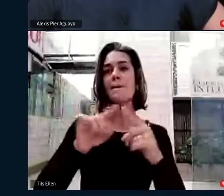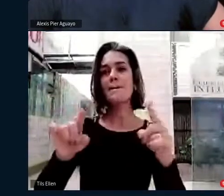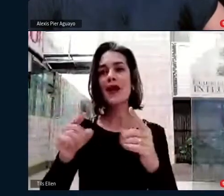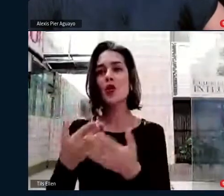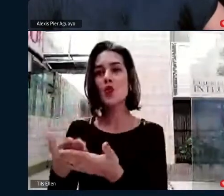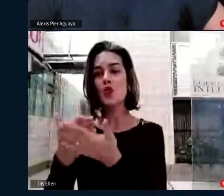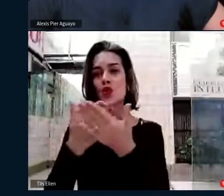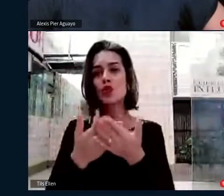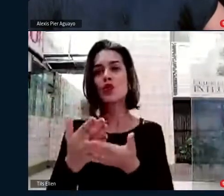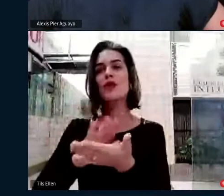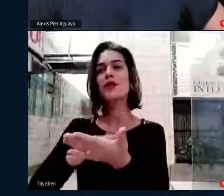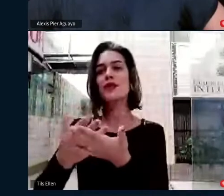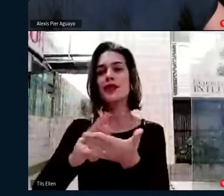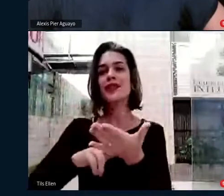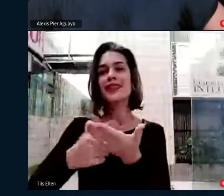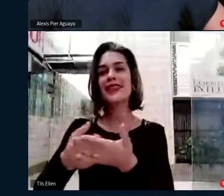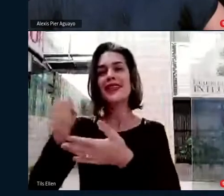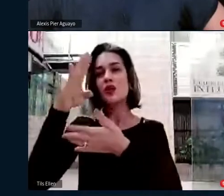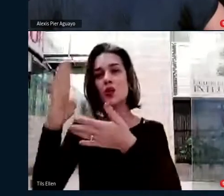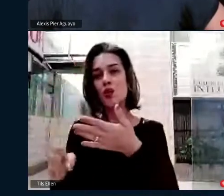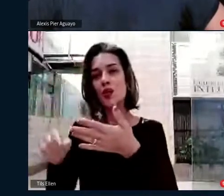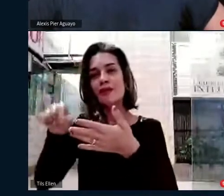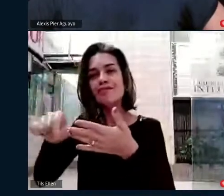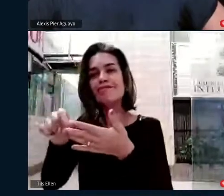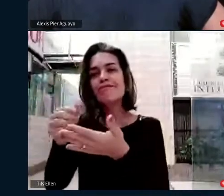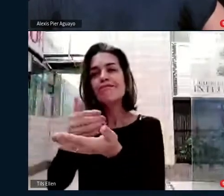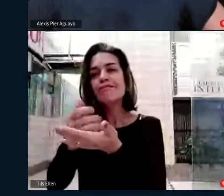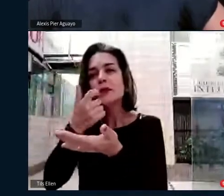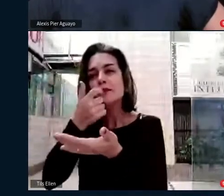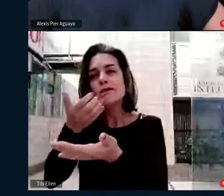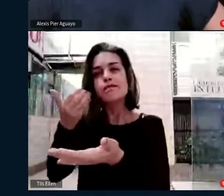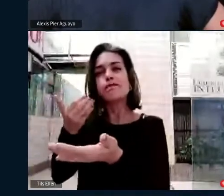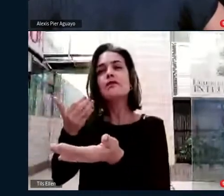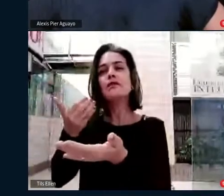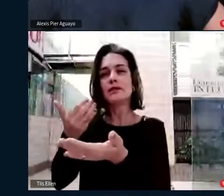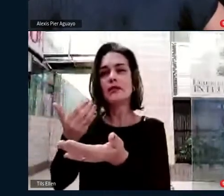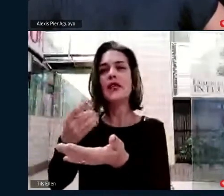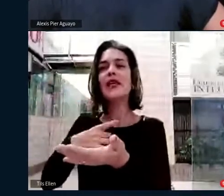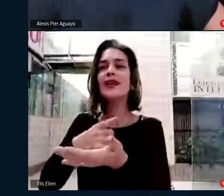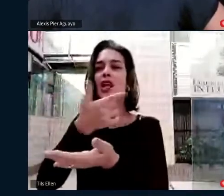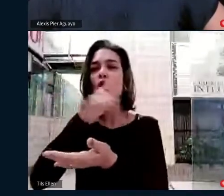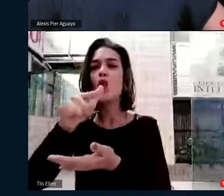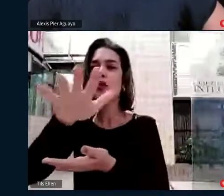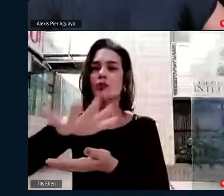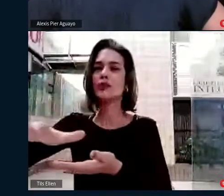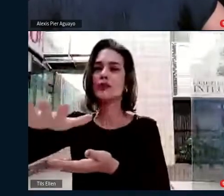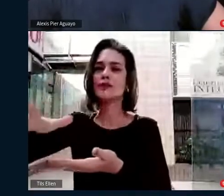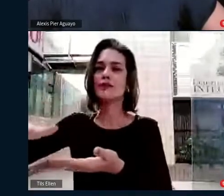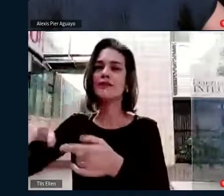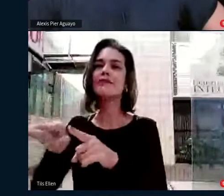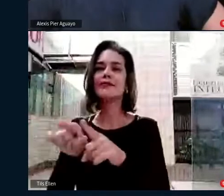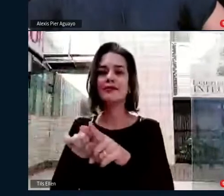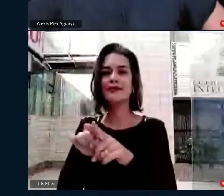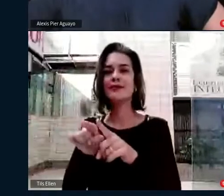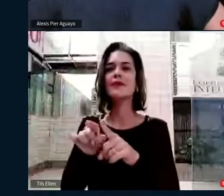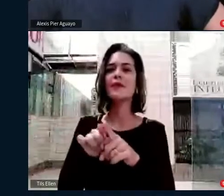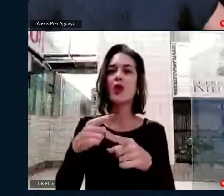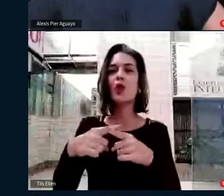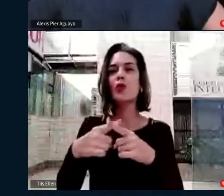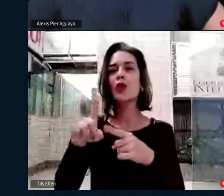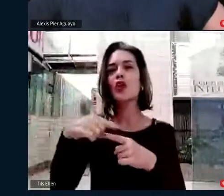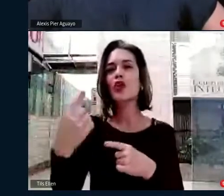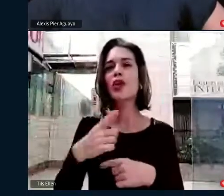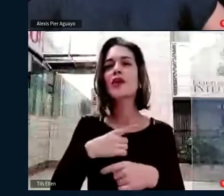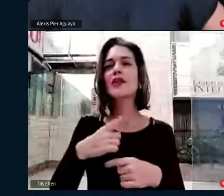estudos da tradução e interpretação de língua de sinais acabam envolvendo outros campos, né? Dado o nosso caráter comunitário,